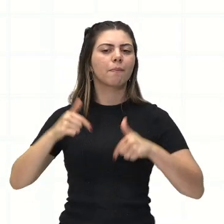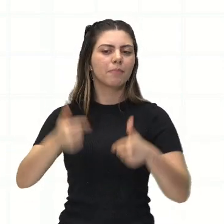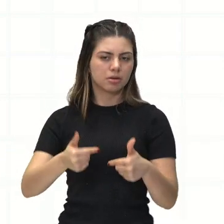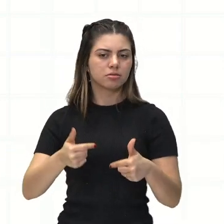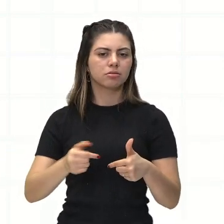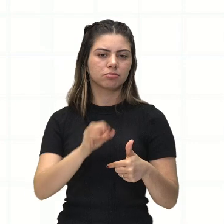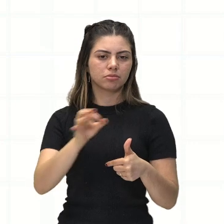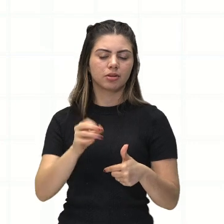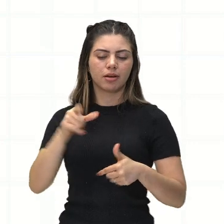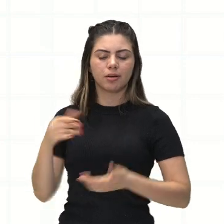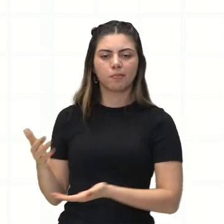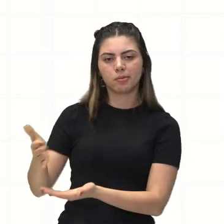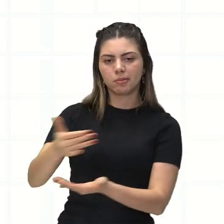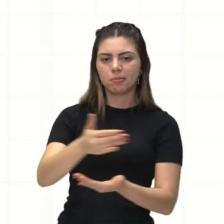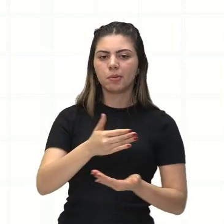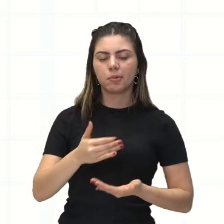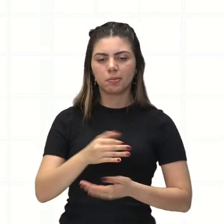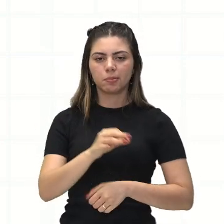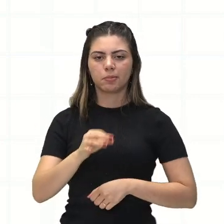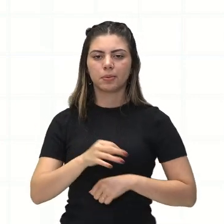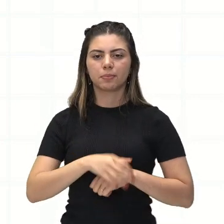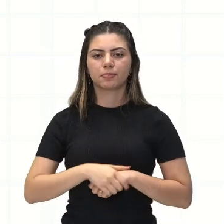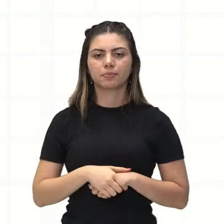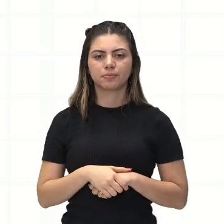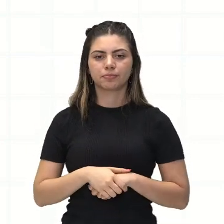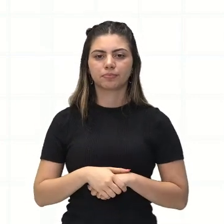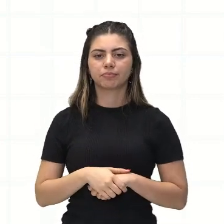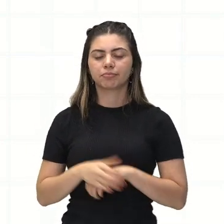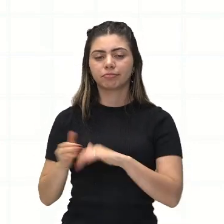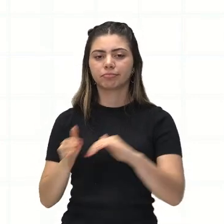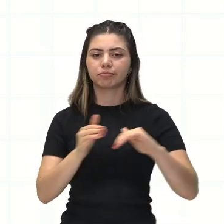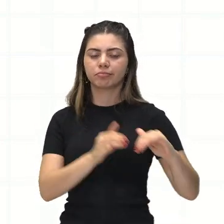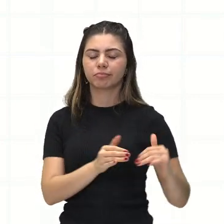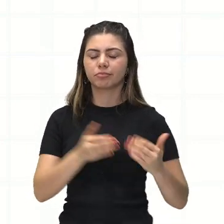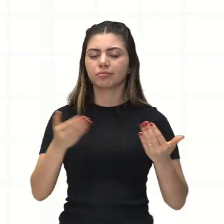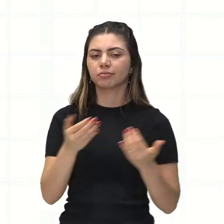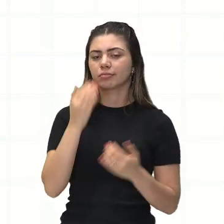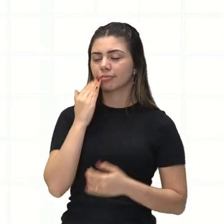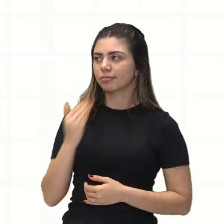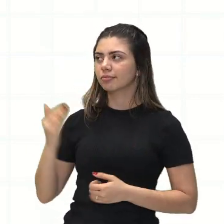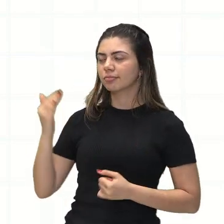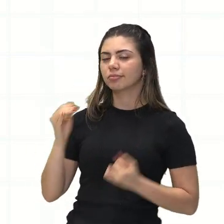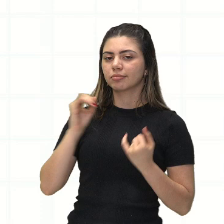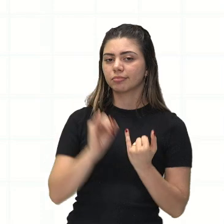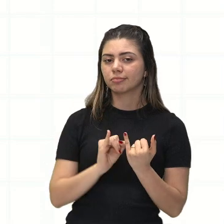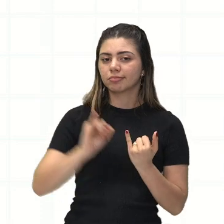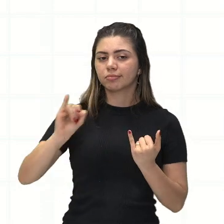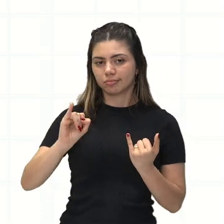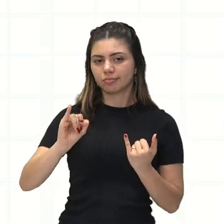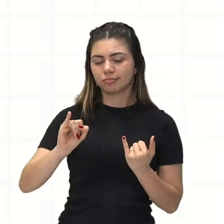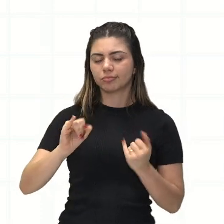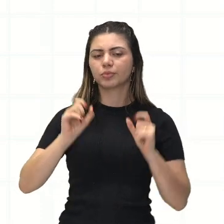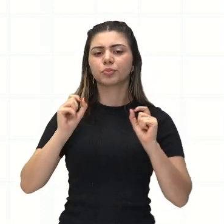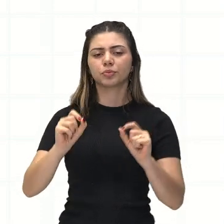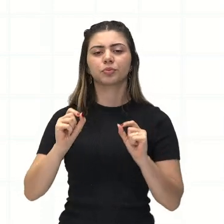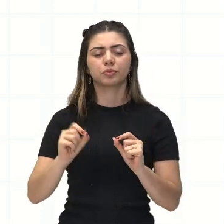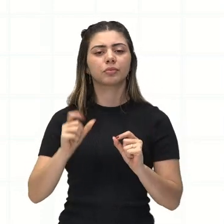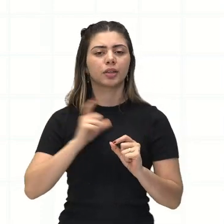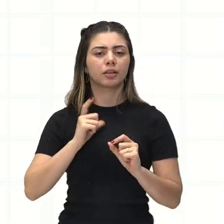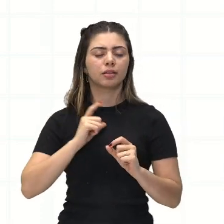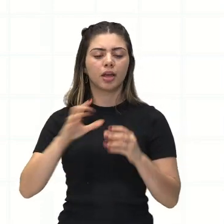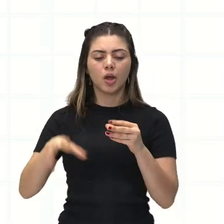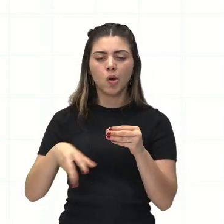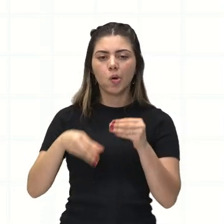ato de recolher. E o objeto indireto? O objeto indireto indica o